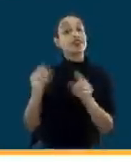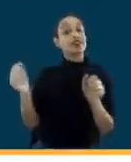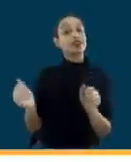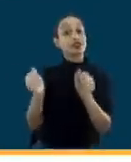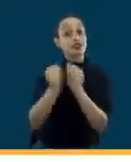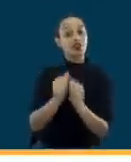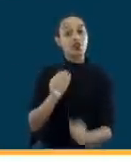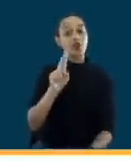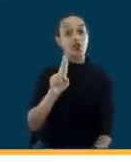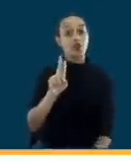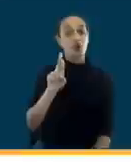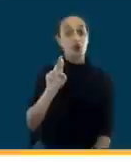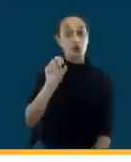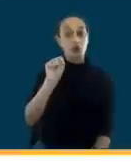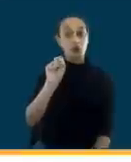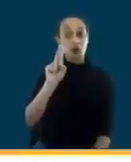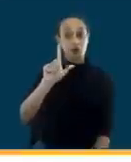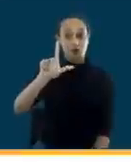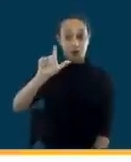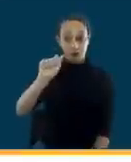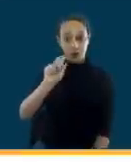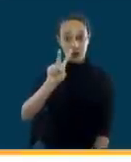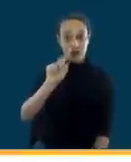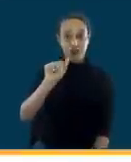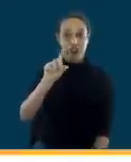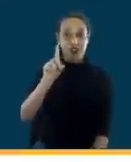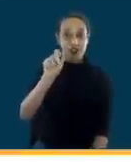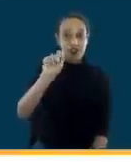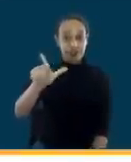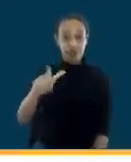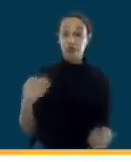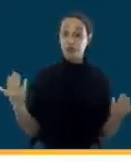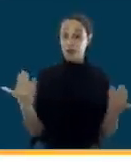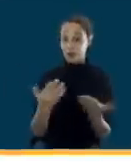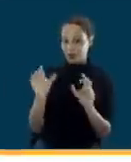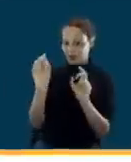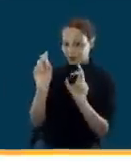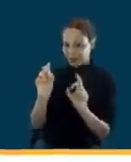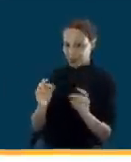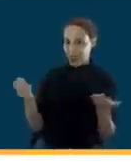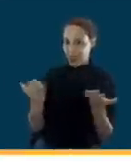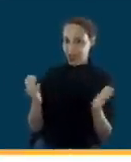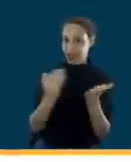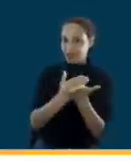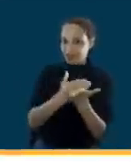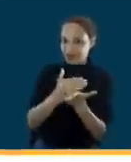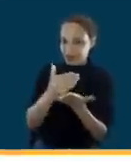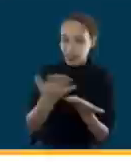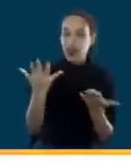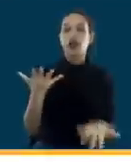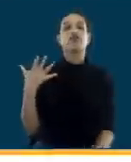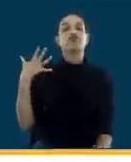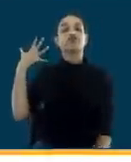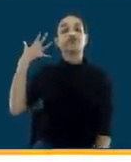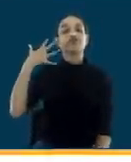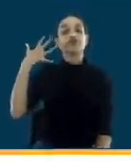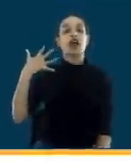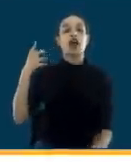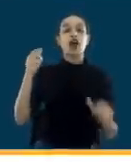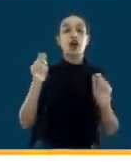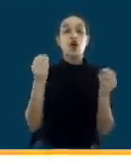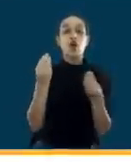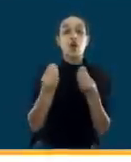Vidal. Hoje, em especial, a aula inaugural será ministrada de forma aberta, sendo